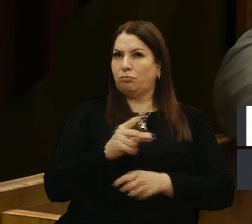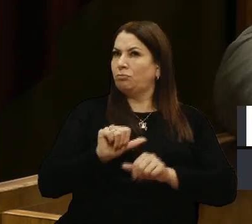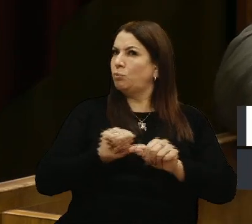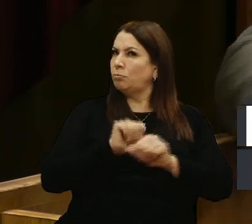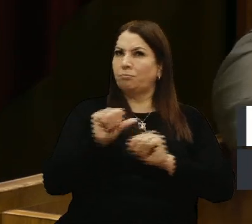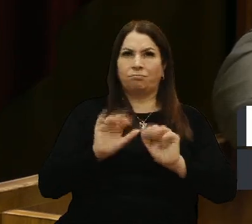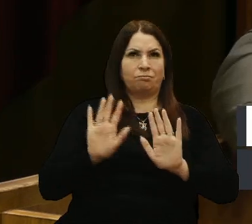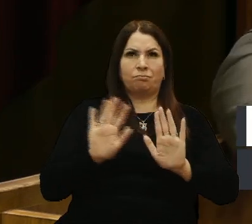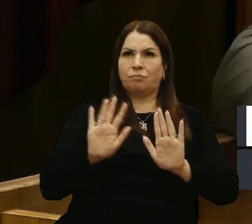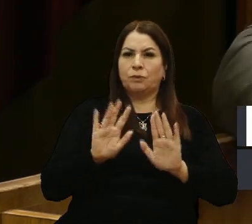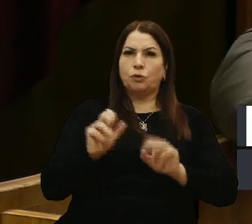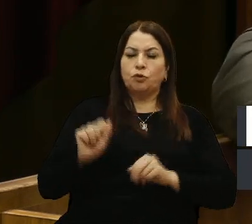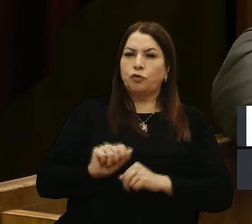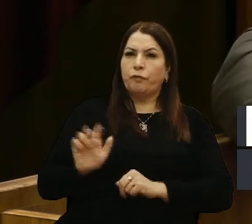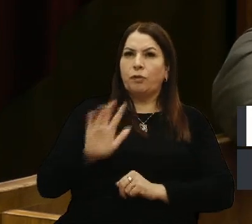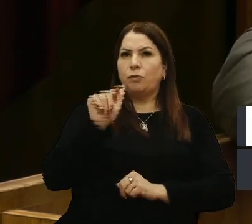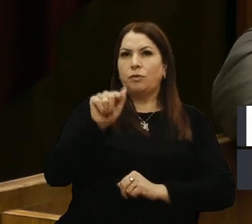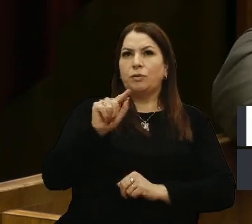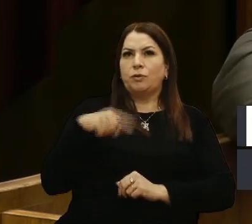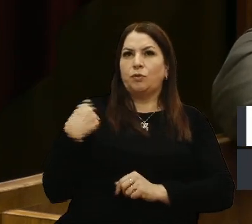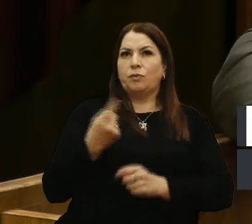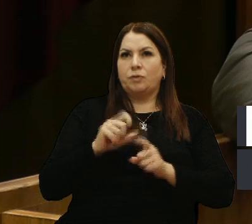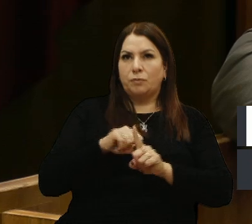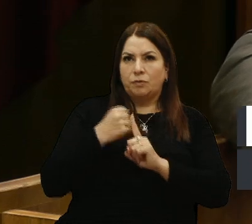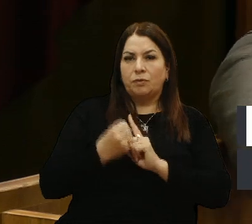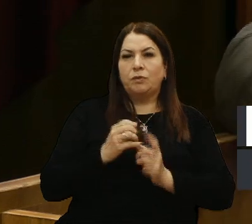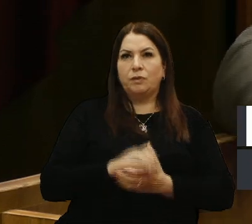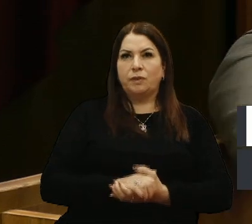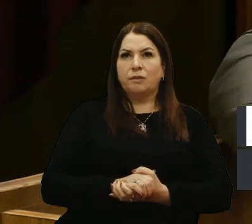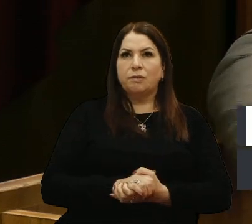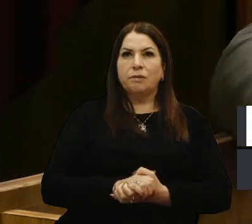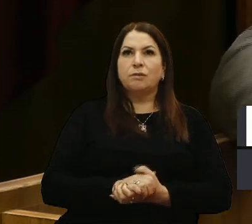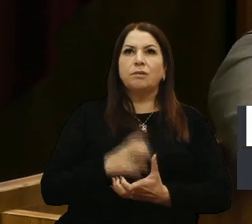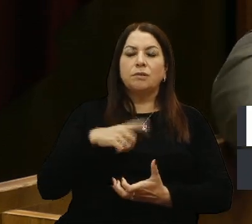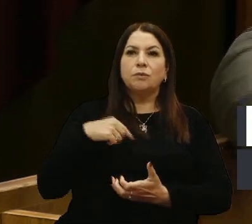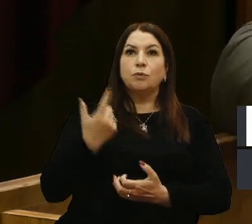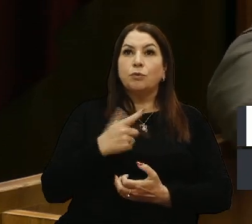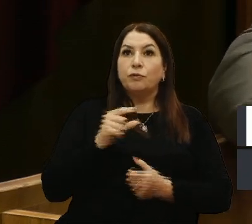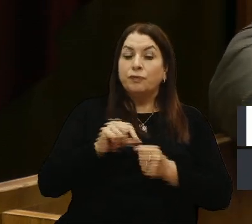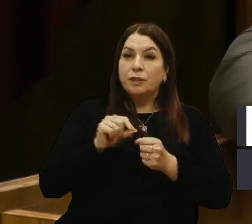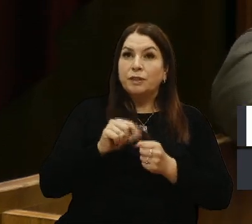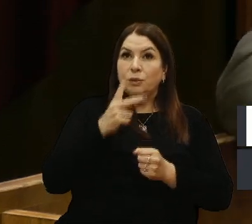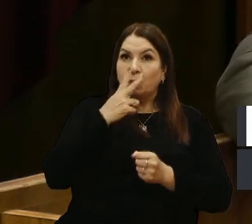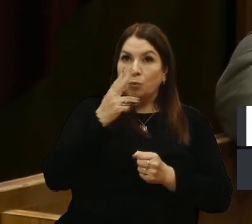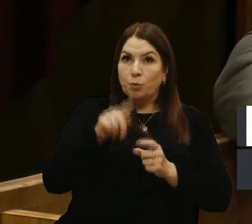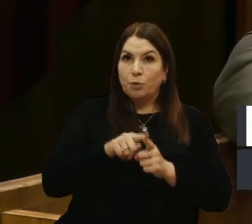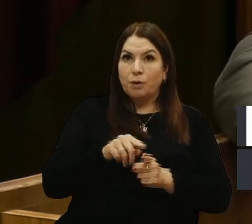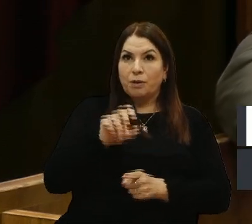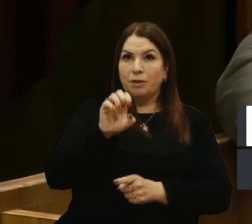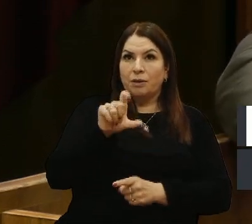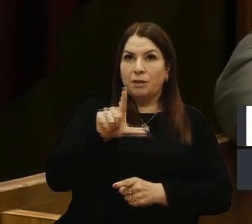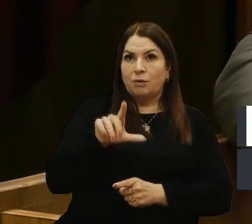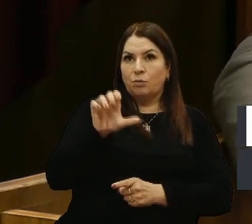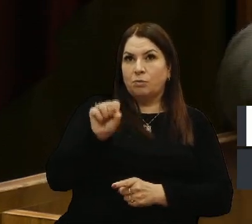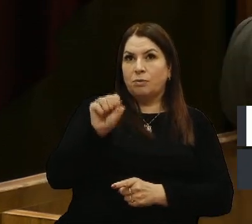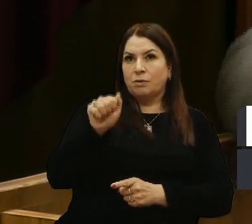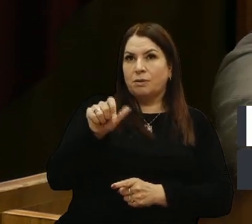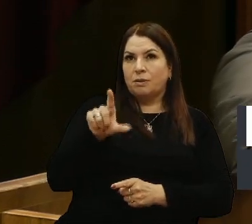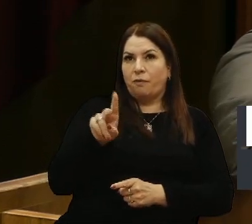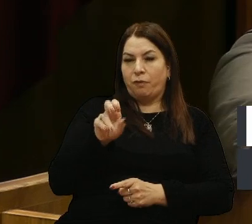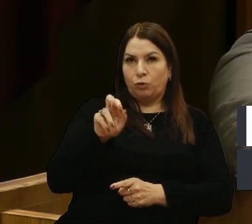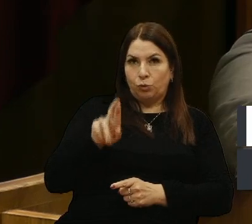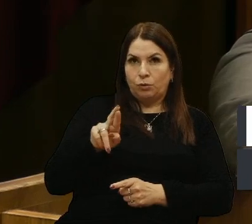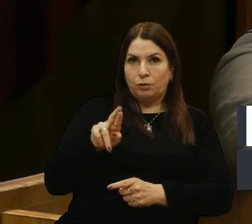total de valores na nossa sociedade. Enquanto não se fizer, que nem o Bukele em El Salvador,